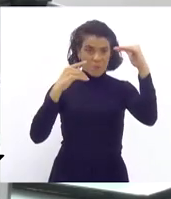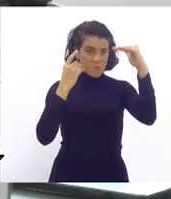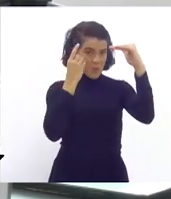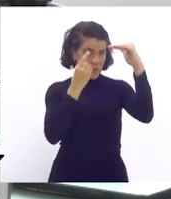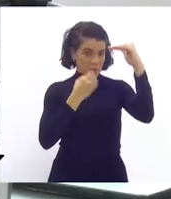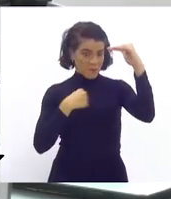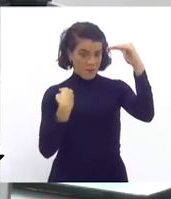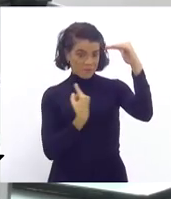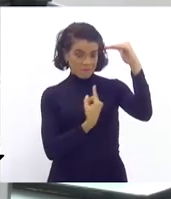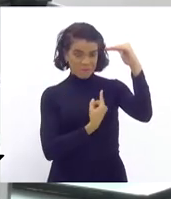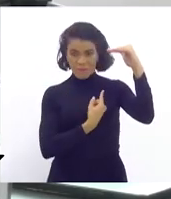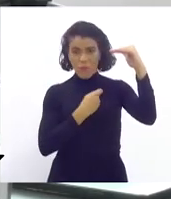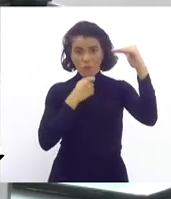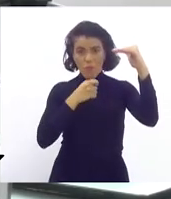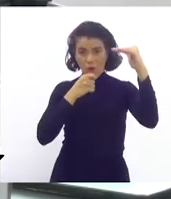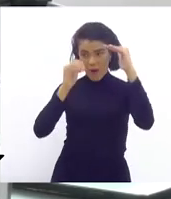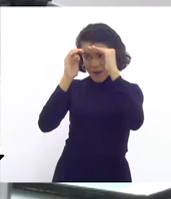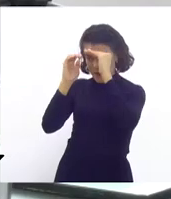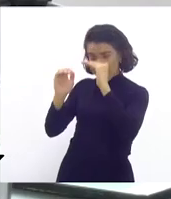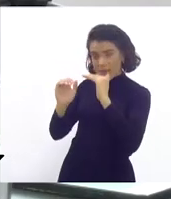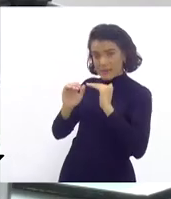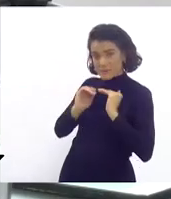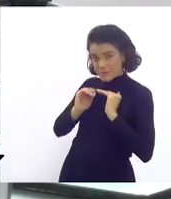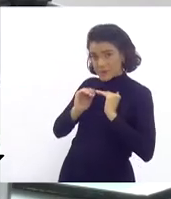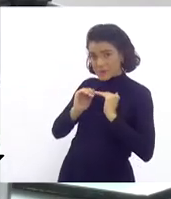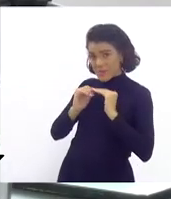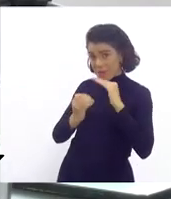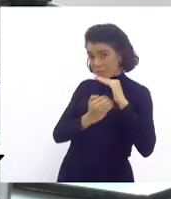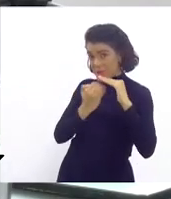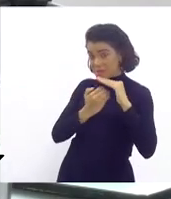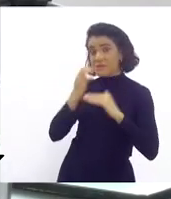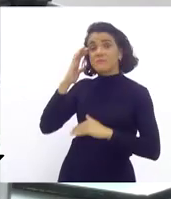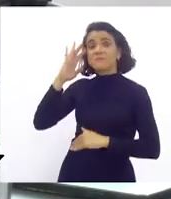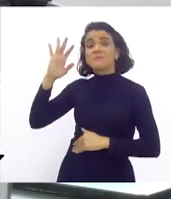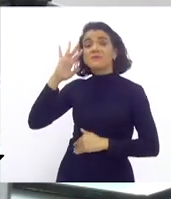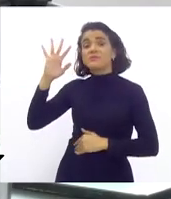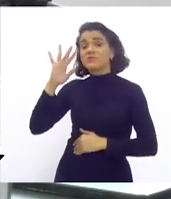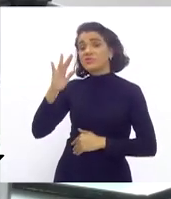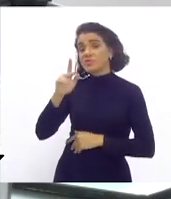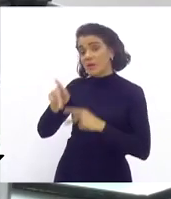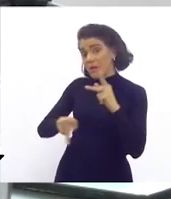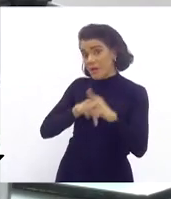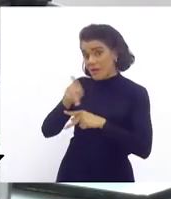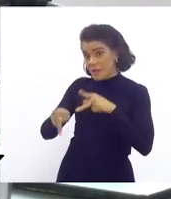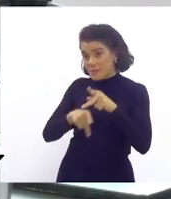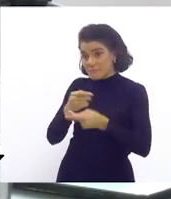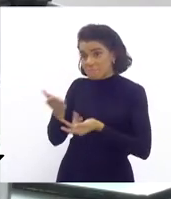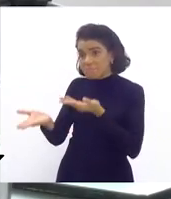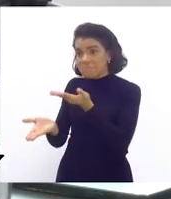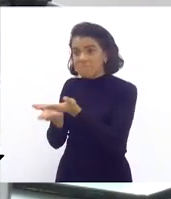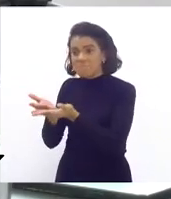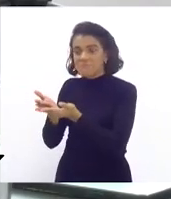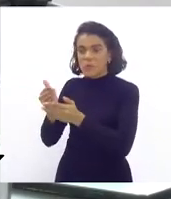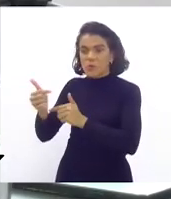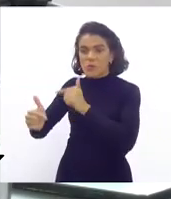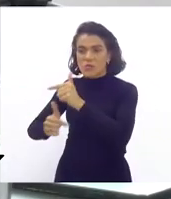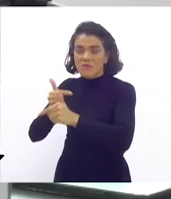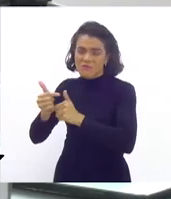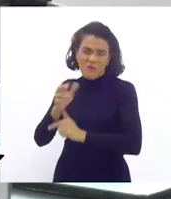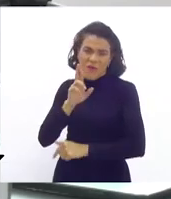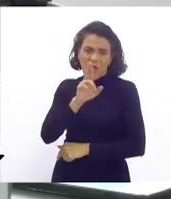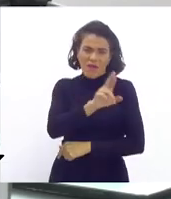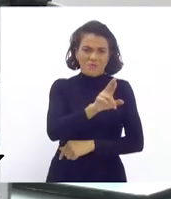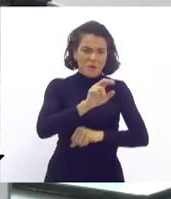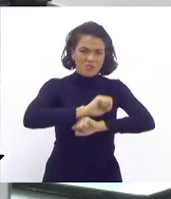não obteve o respeito da Natura você imagina a população a qual ela presta o serviço daí já é uma resposta bem